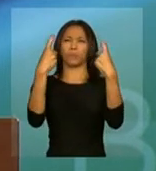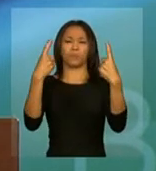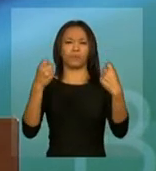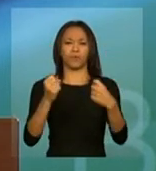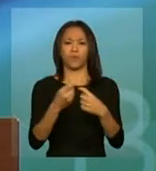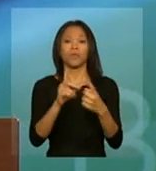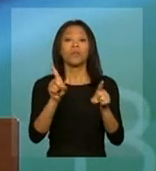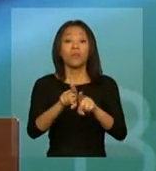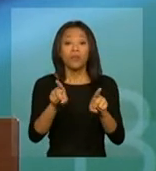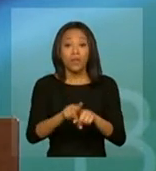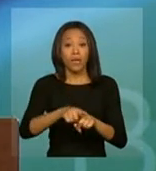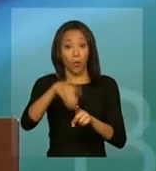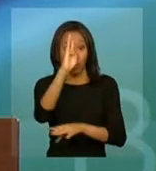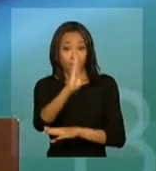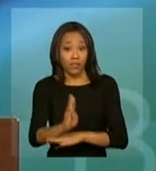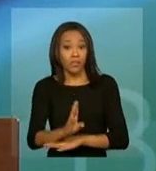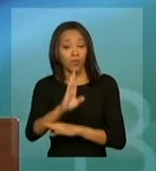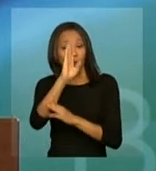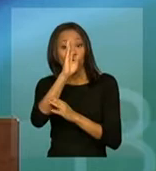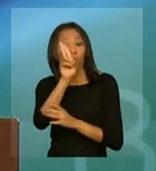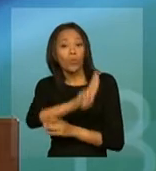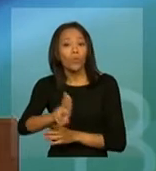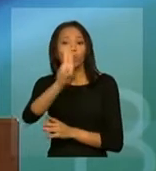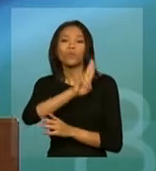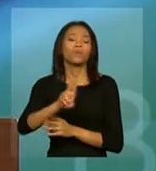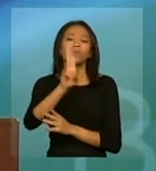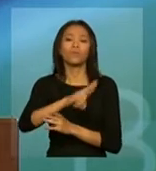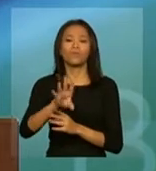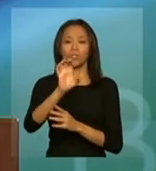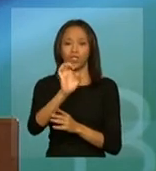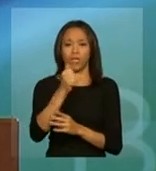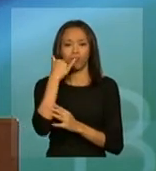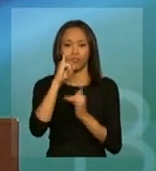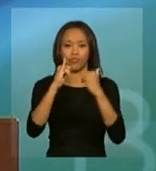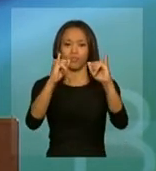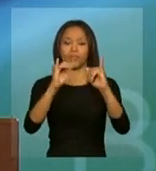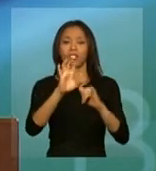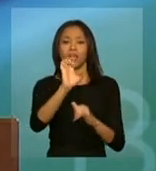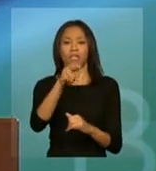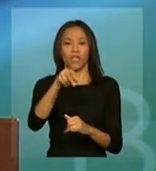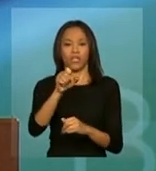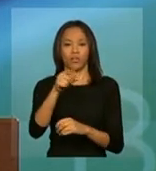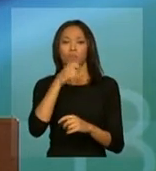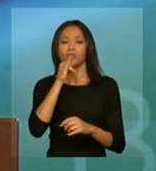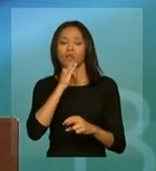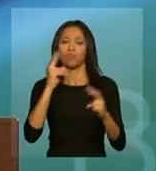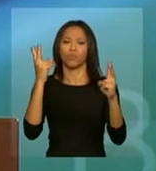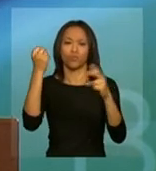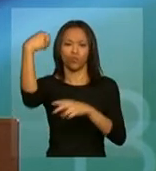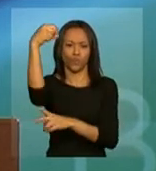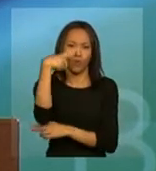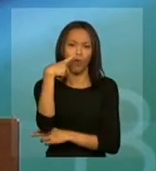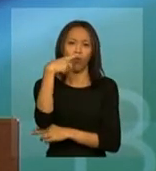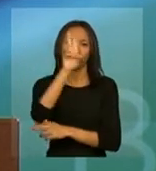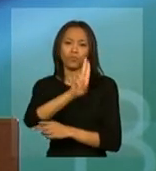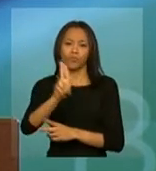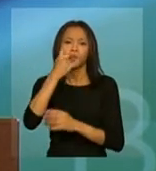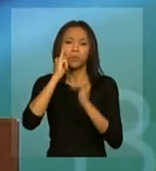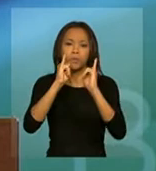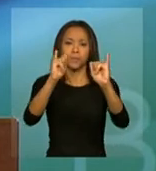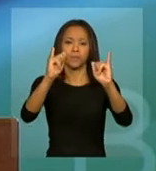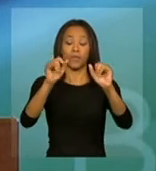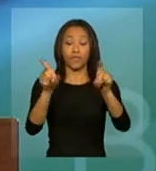exemplo de país líder no desenvolvimento de uso de energias renováveis. A ministra Isabella, ministro Figueiredo, que